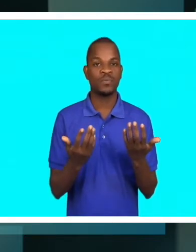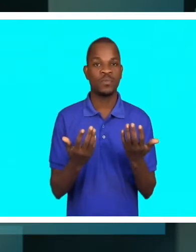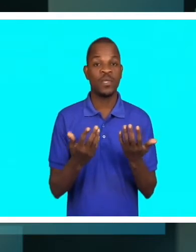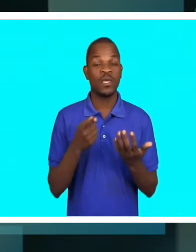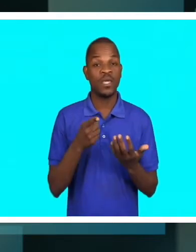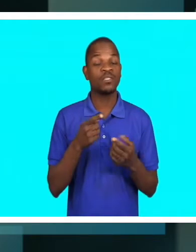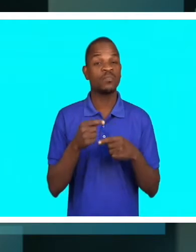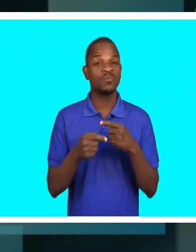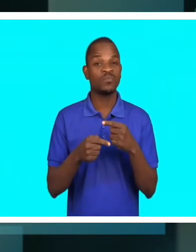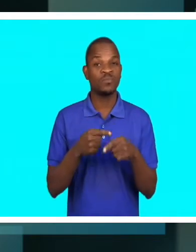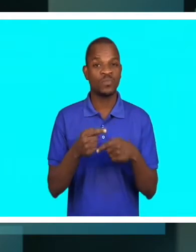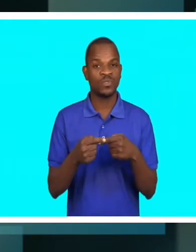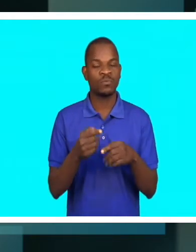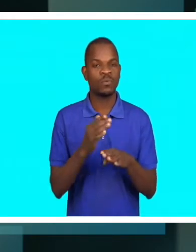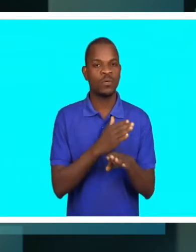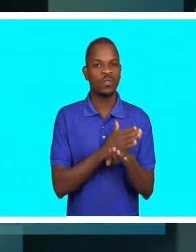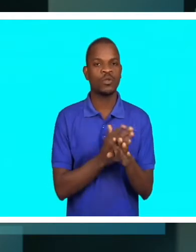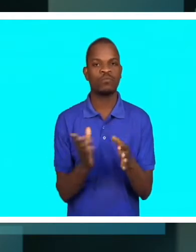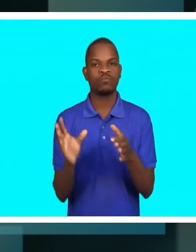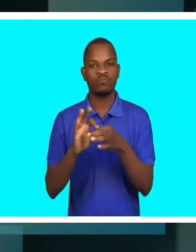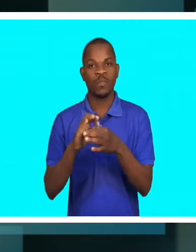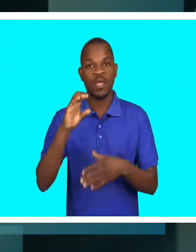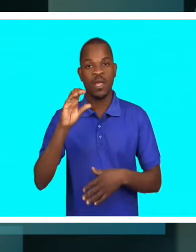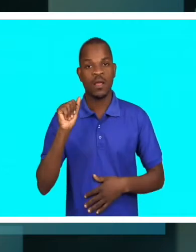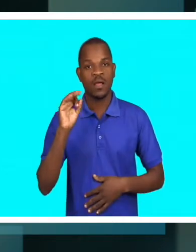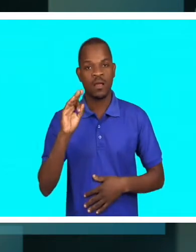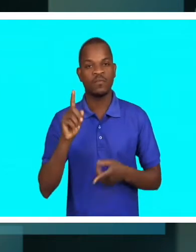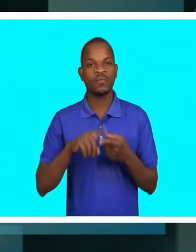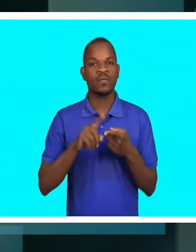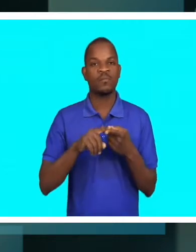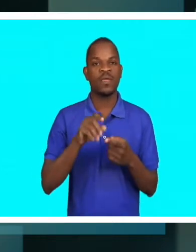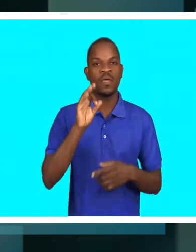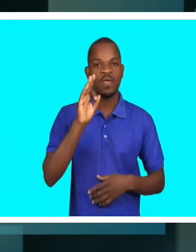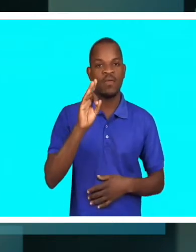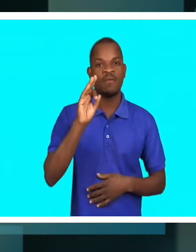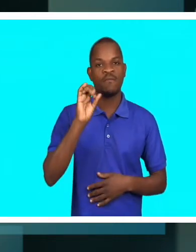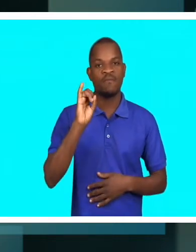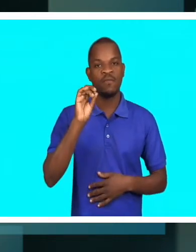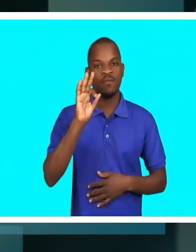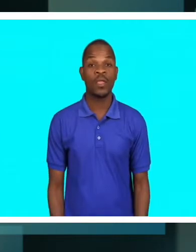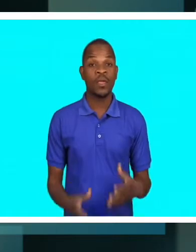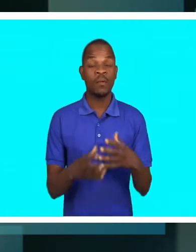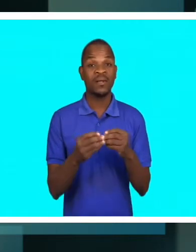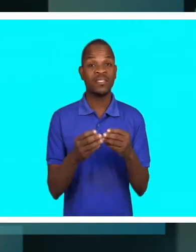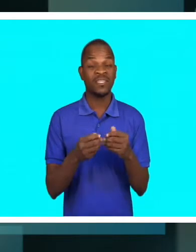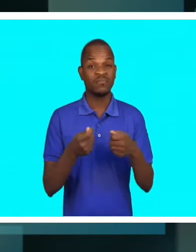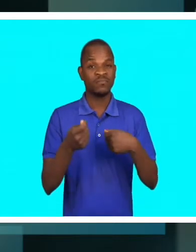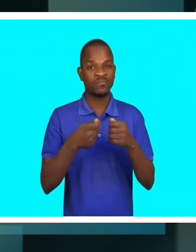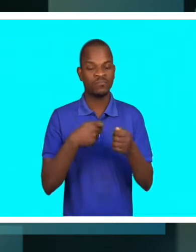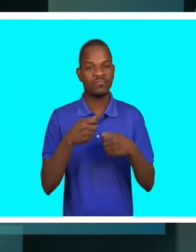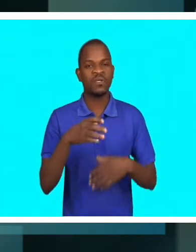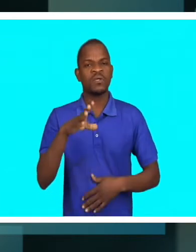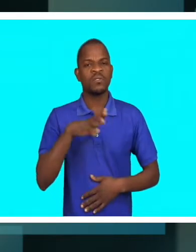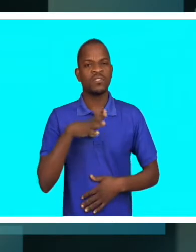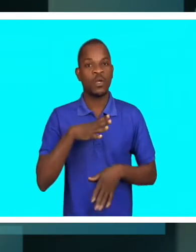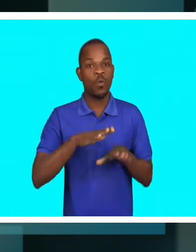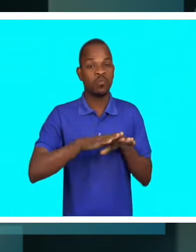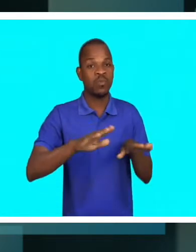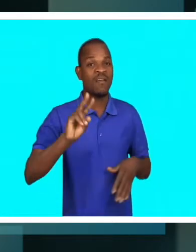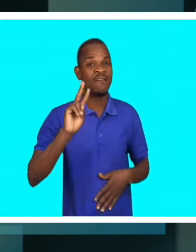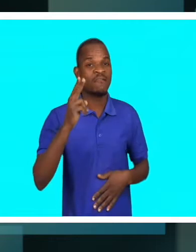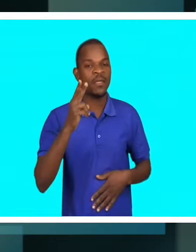e este projeto foi acasalado entre o CAF e a FIFA. Entre os